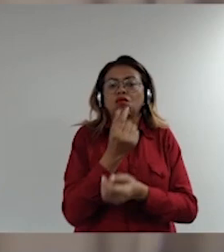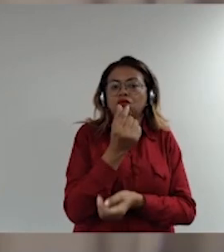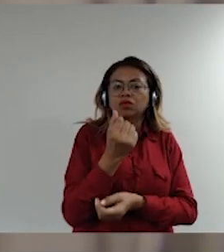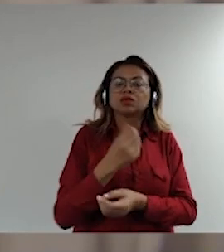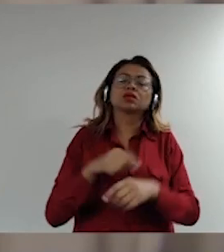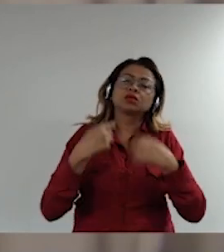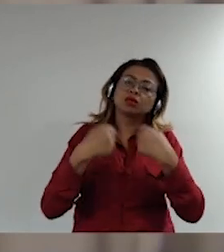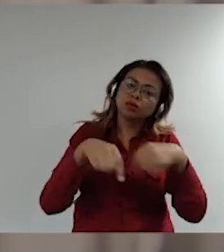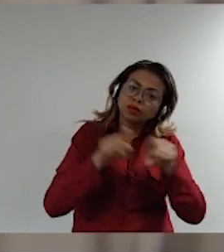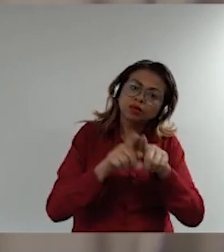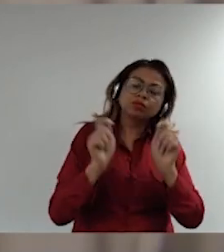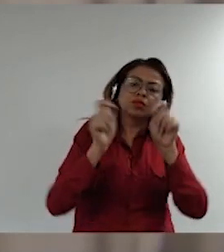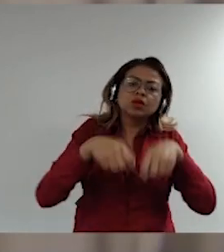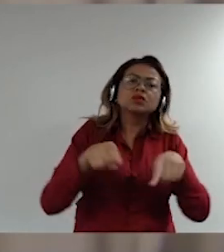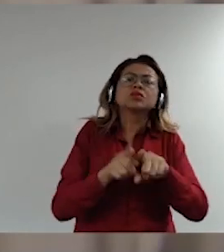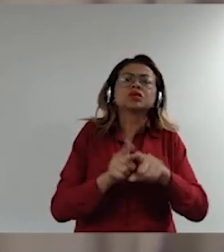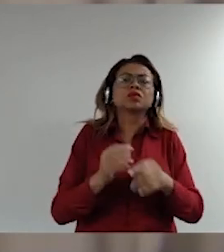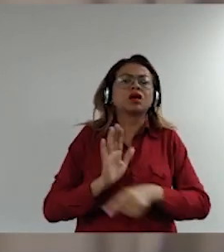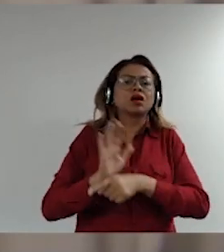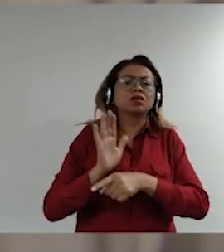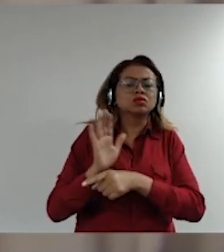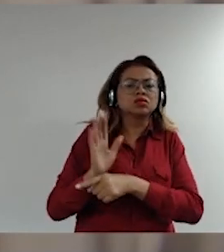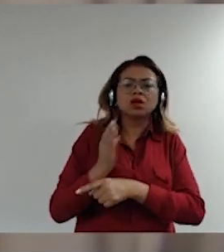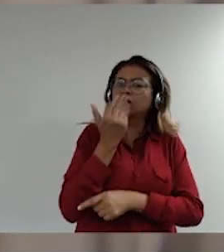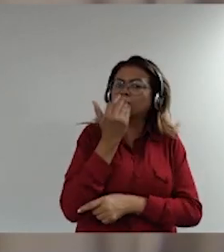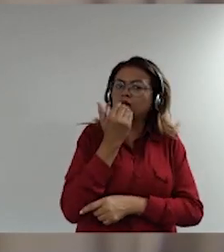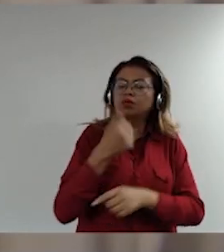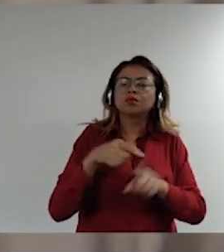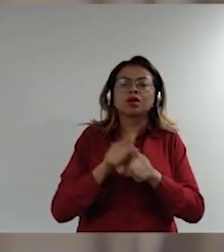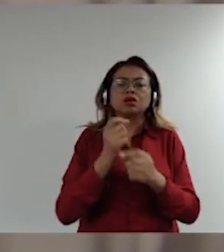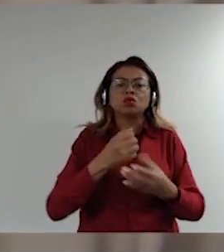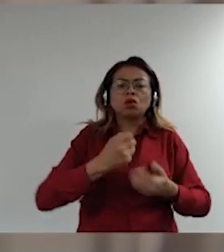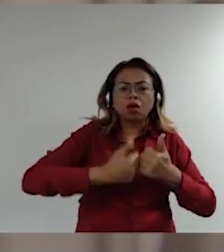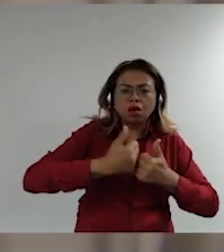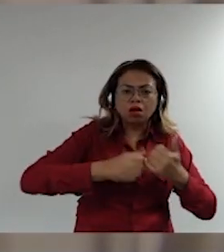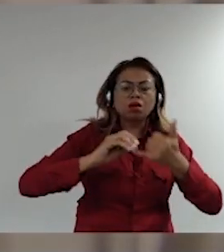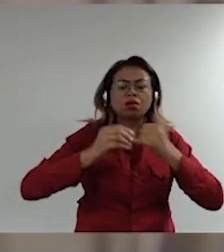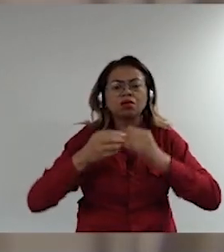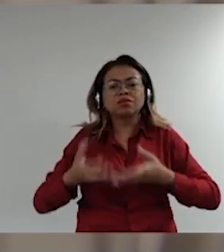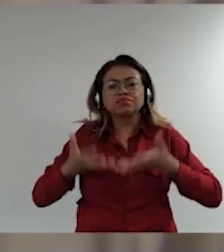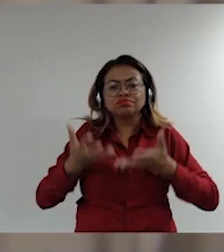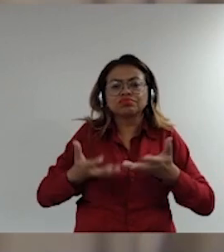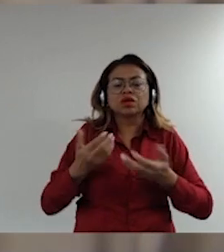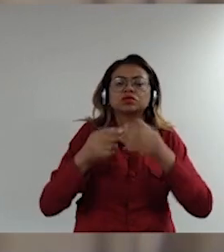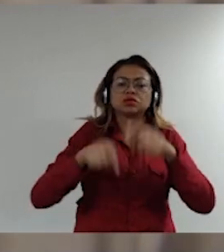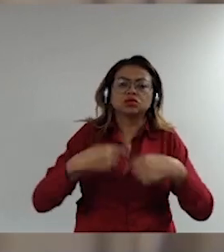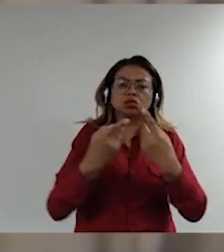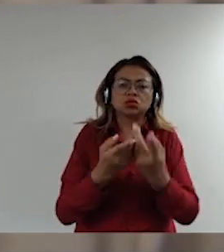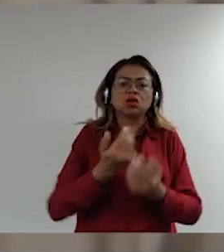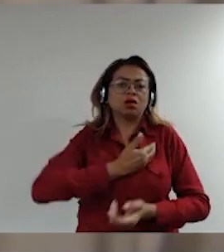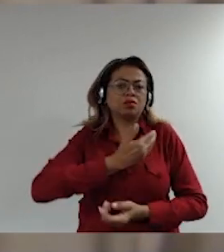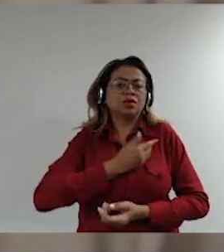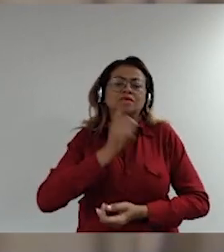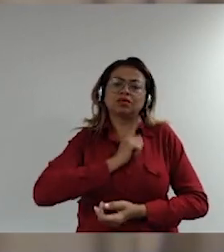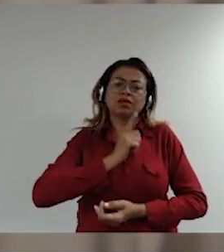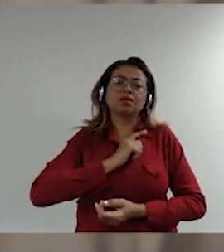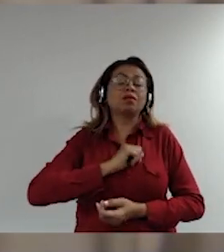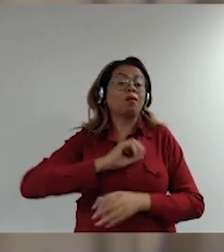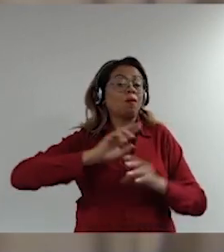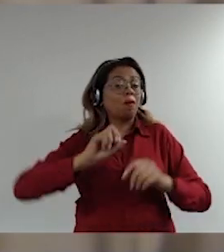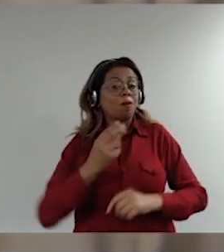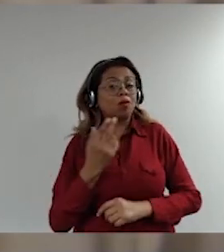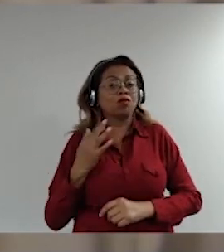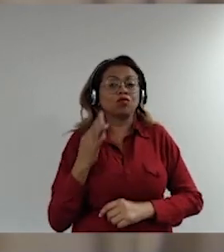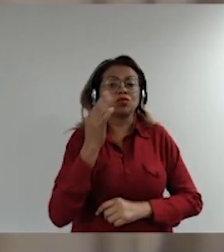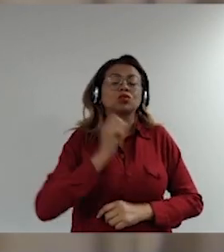também pagar auxílio alimento para os colegas que teriam e que têm e terão alguns ainda dificuldades